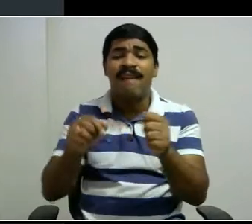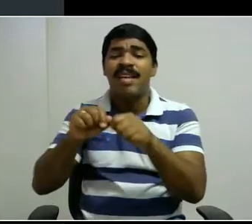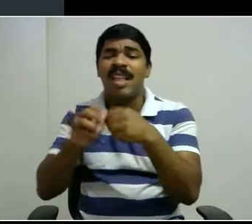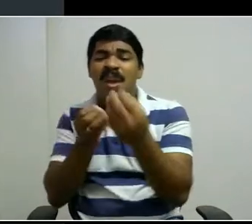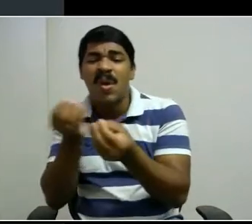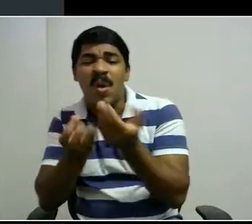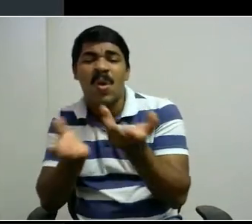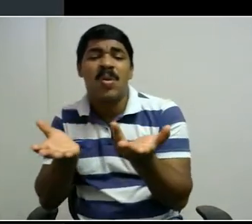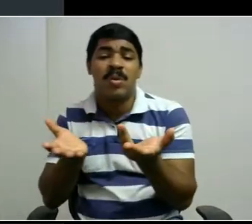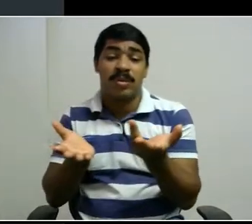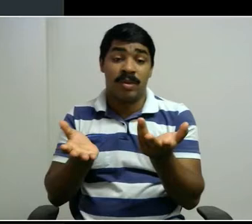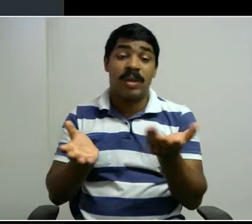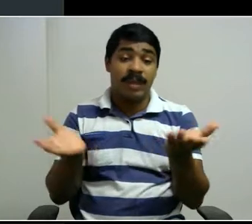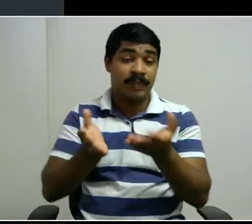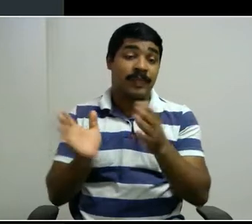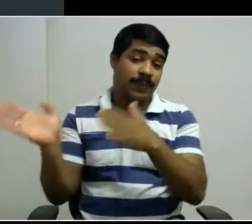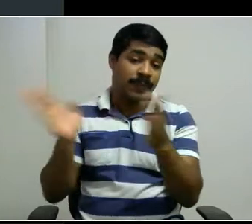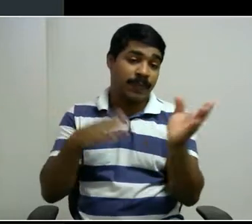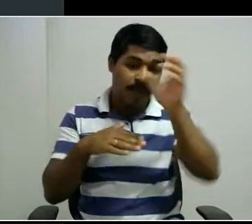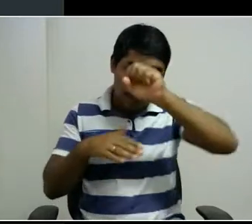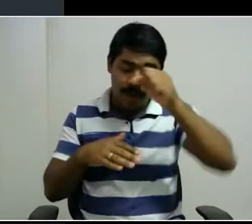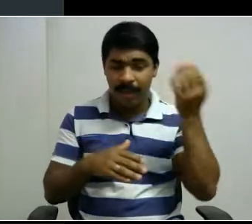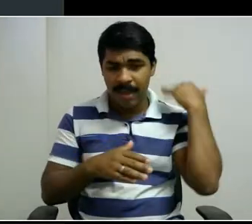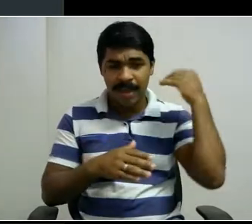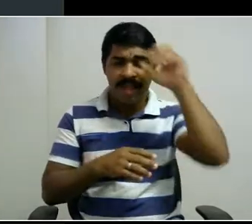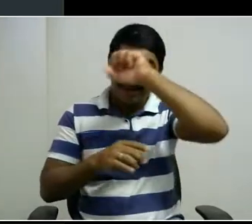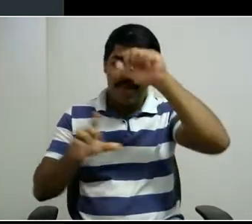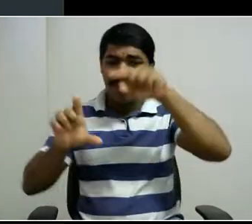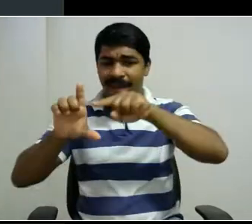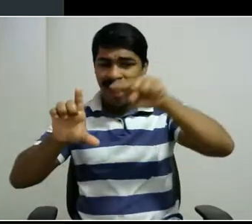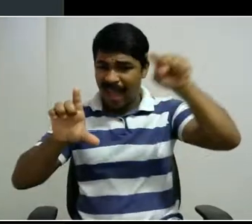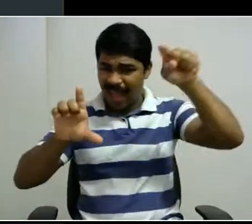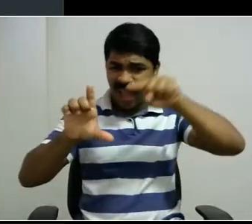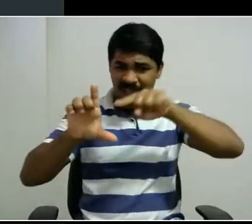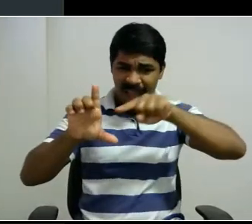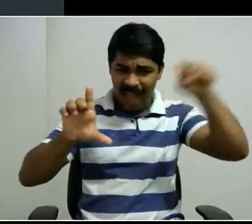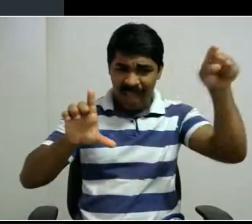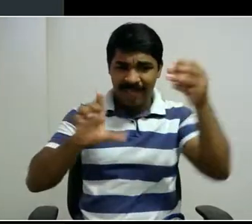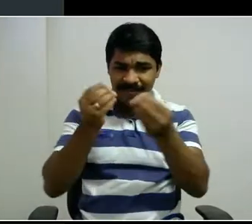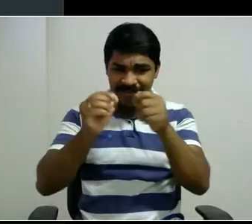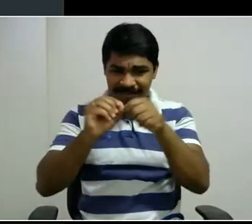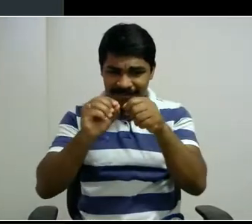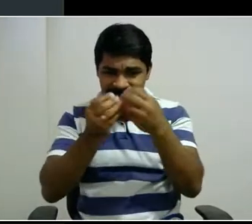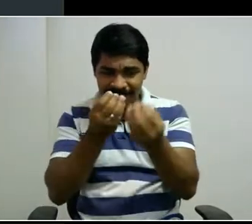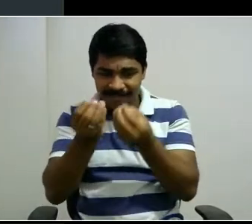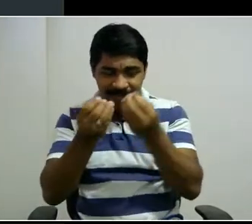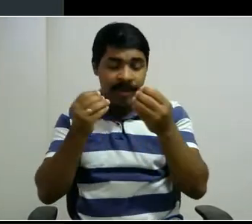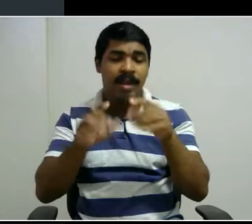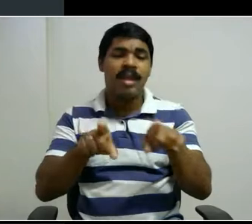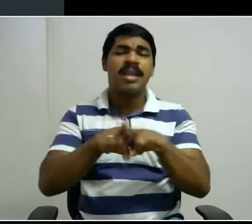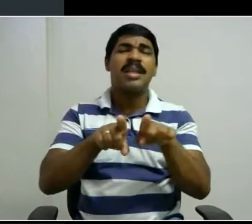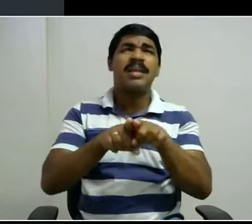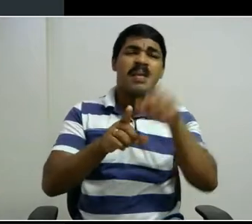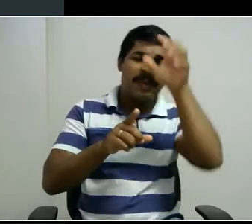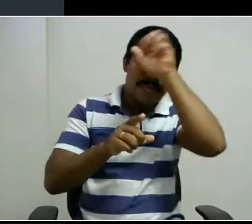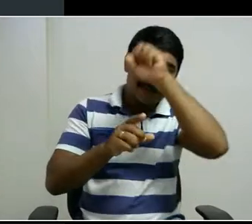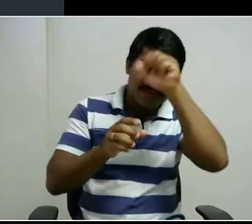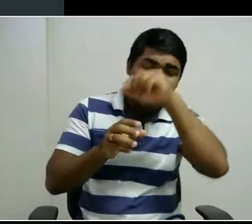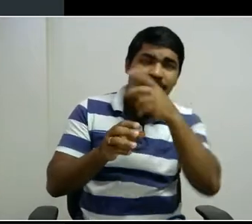Na aula passada, nós vimos a construção do gráfico e como identificar pontos importantes para traçar um gráfico de uma função